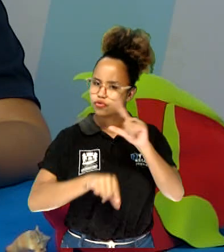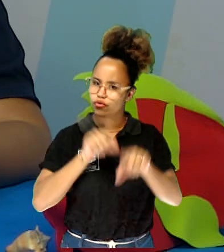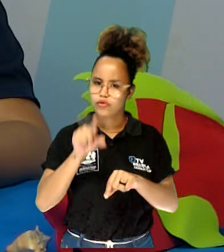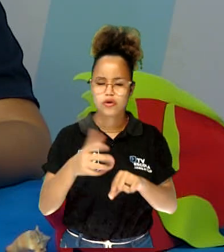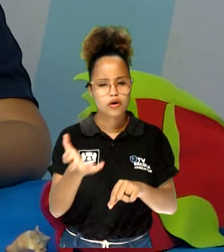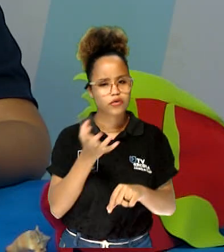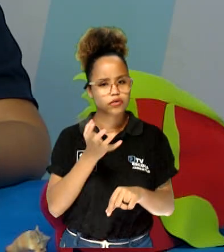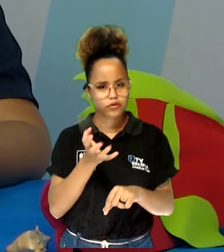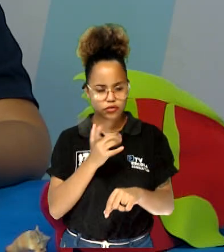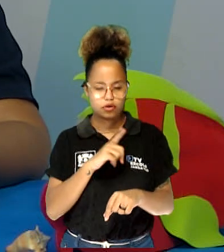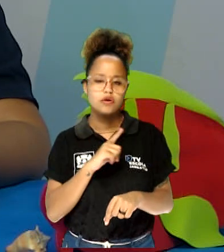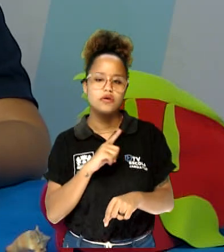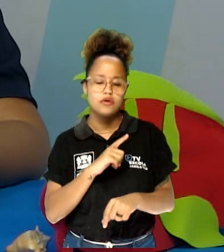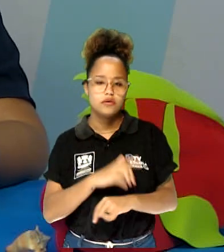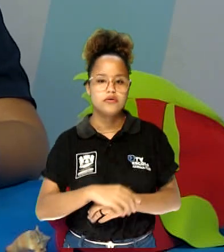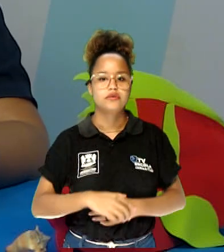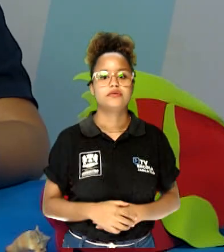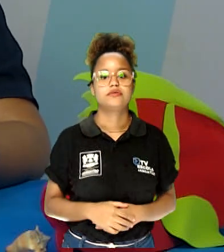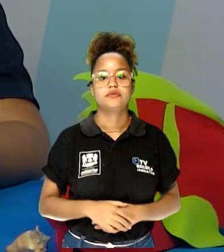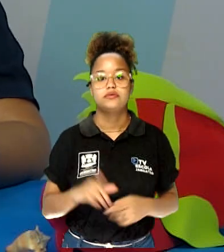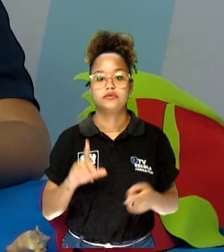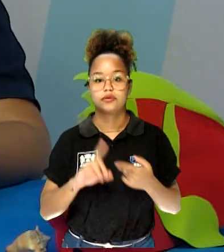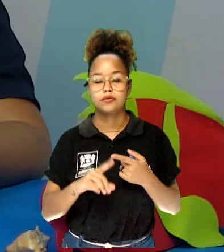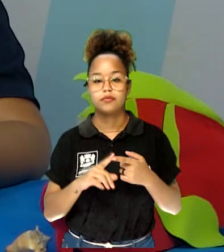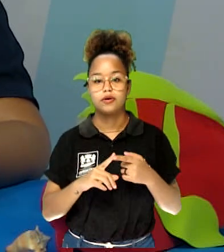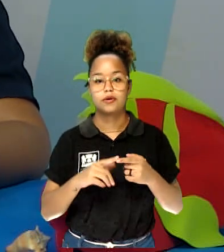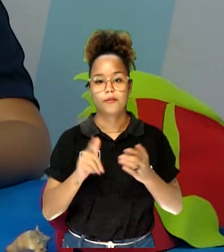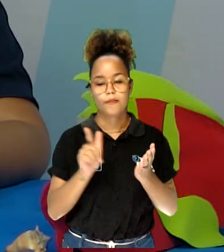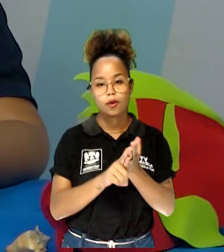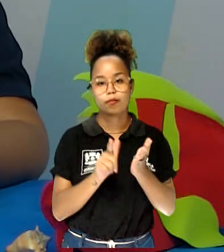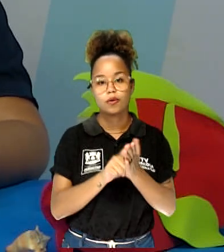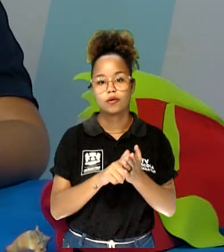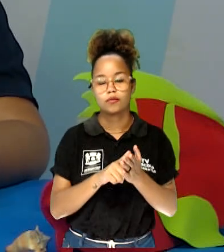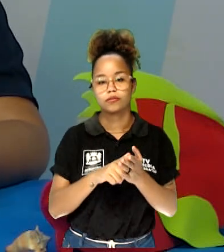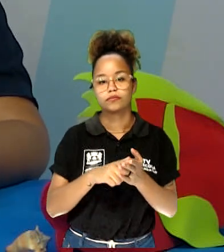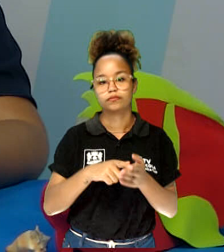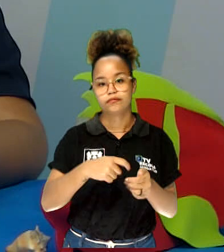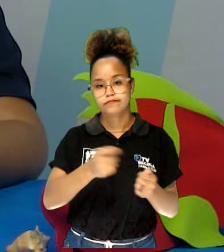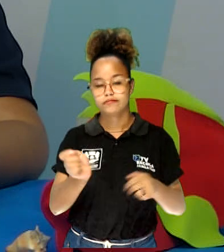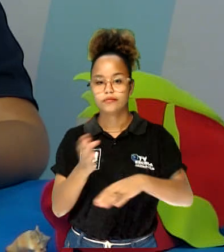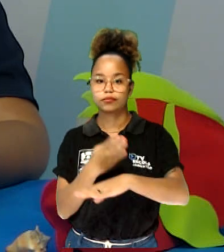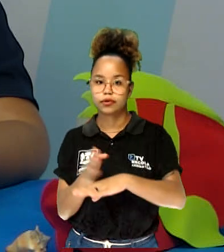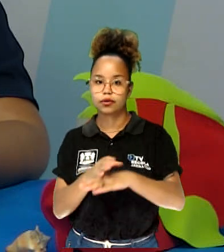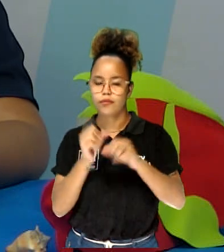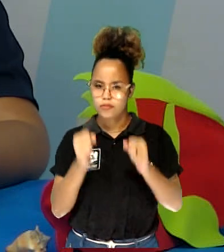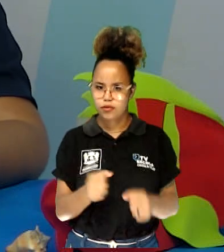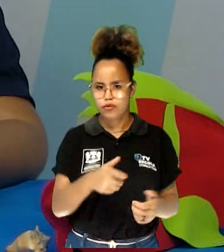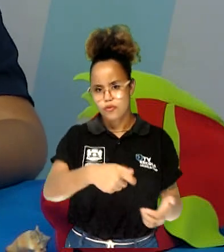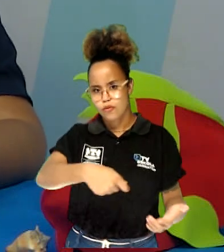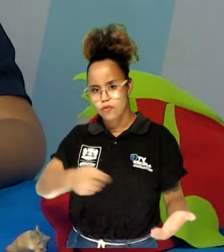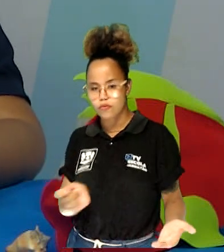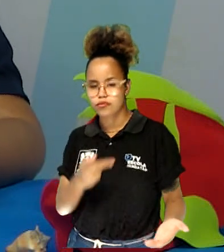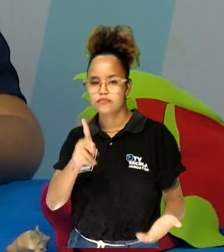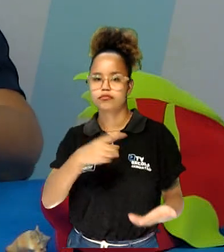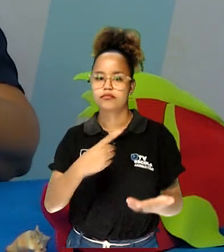tiver, e um pedacinho de papel branco que pode ser retirado do seu caderno.